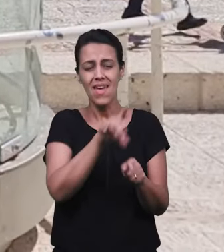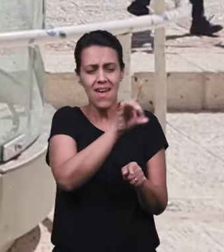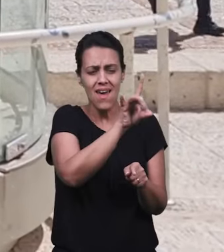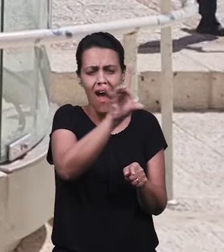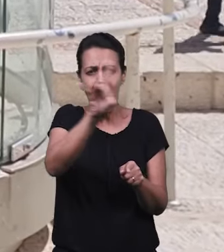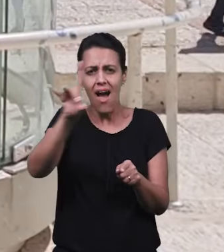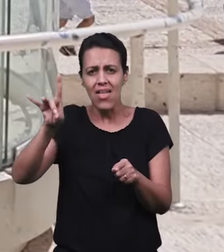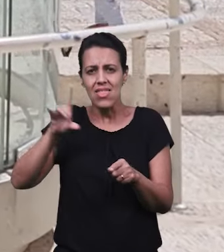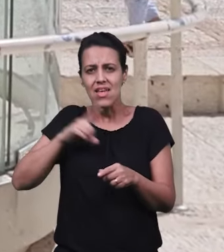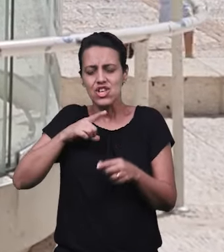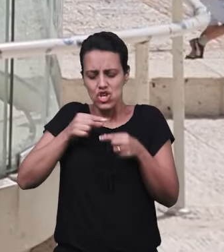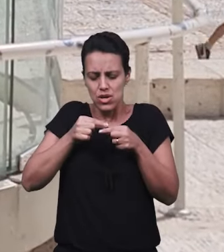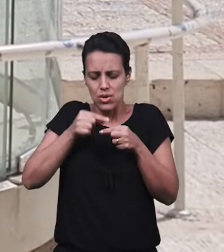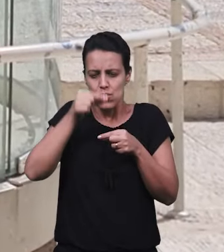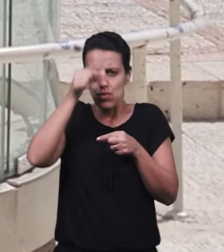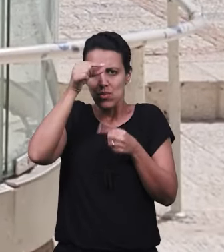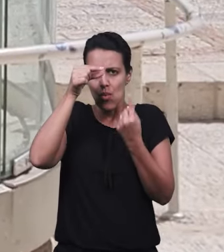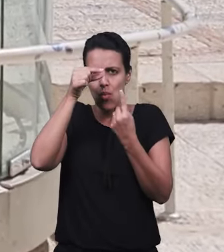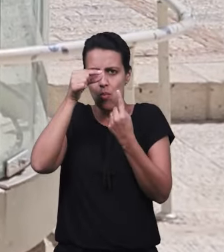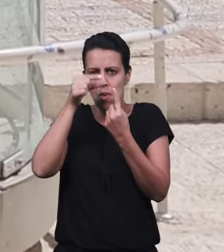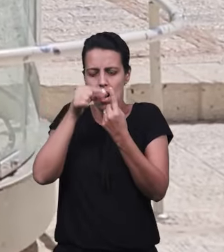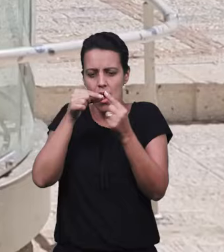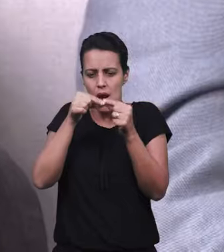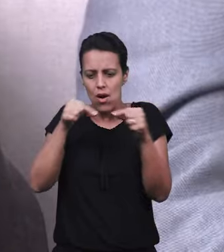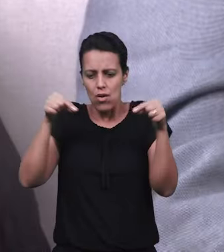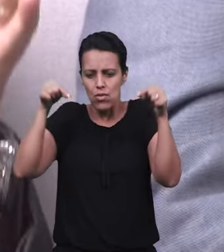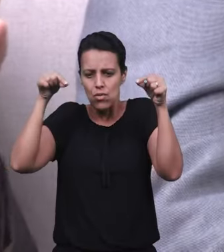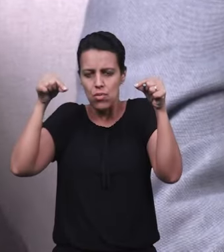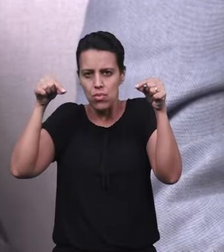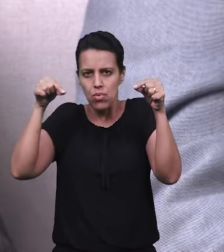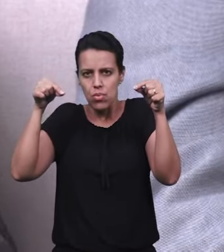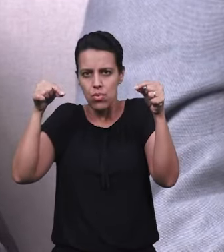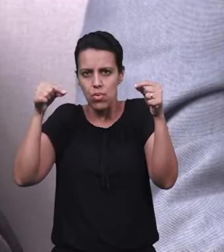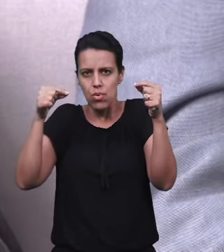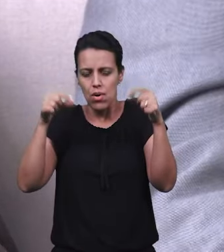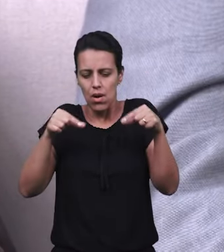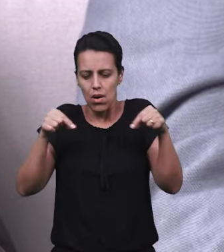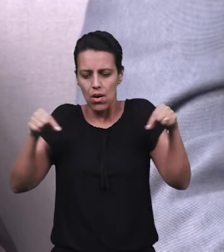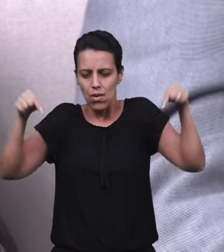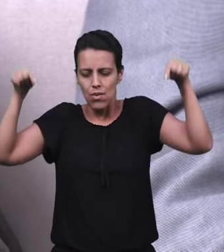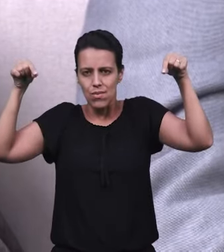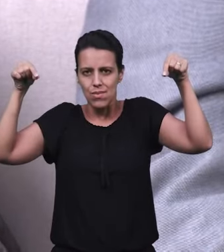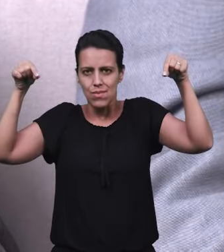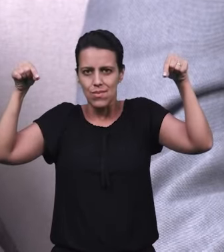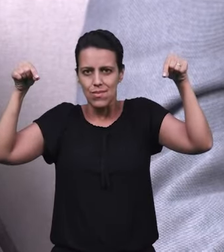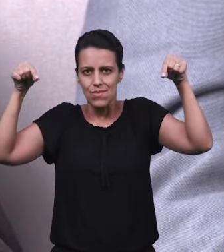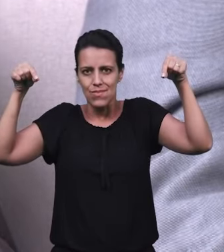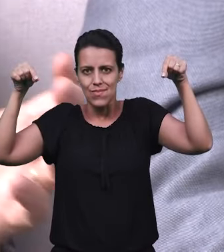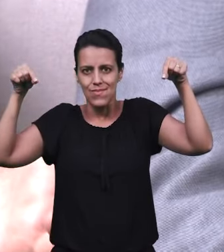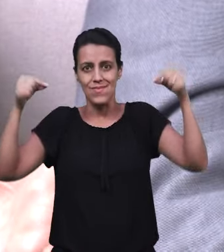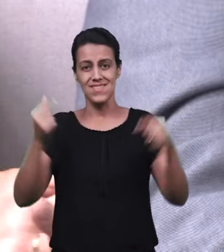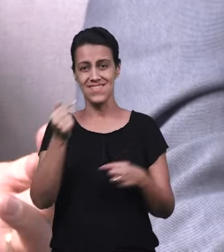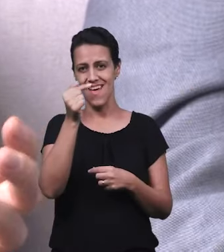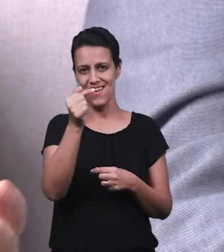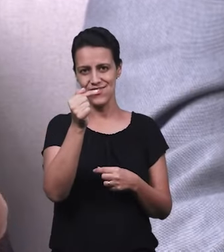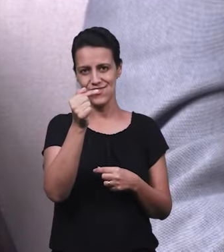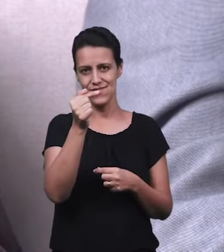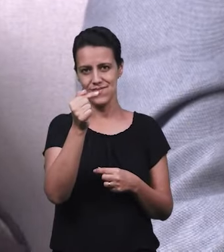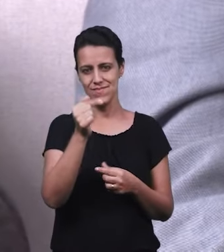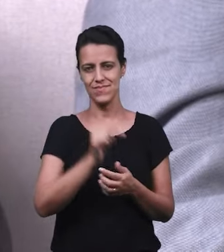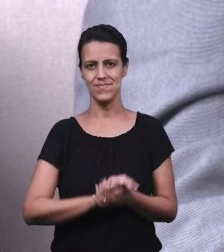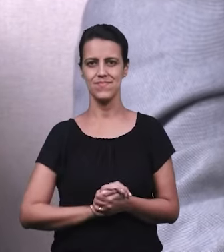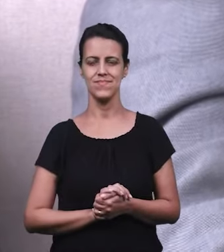revelação de Jesus pelo Espírito Santo à igreja, seria algo totalmente claro ao longo de toda a existência da igreja. E é por isso que,